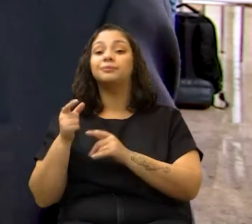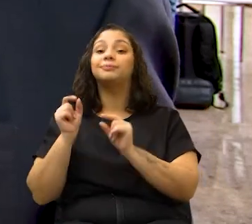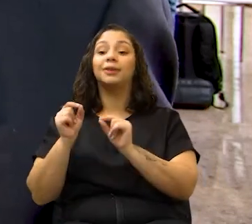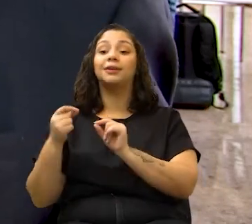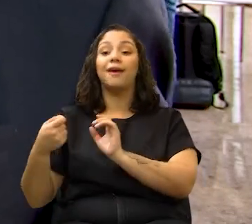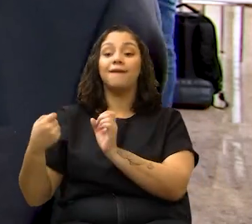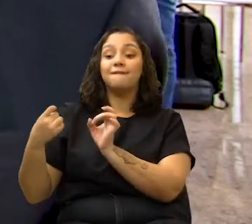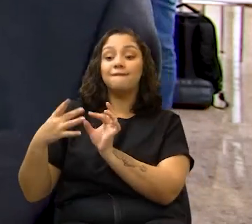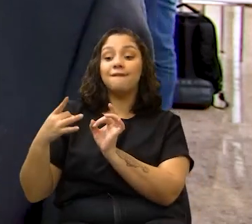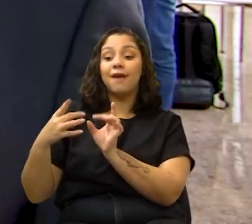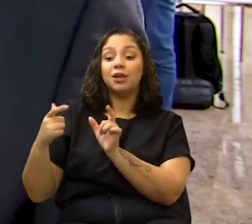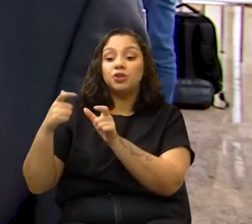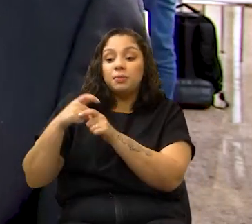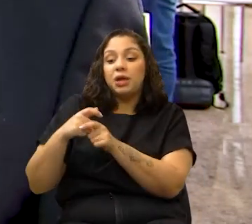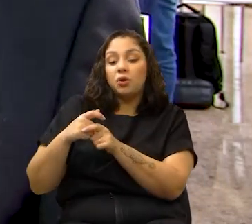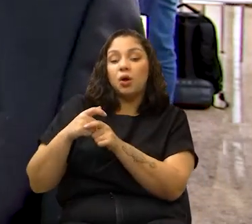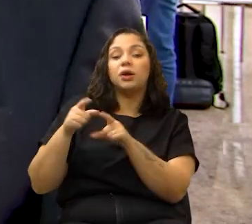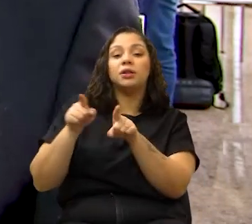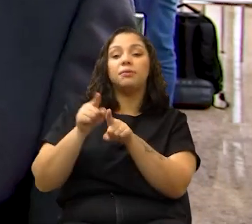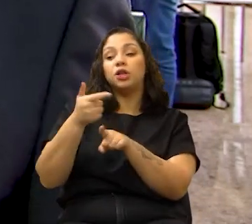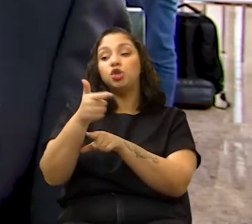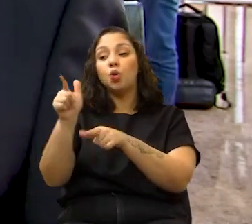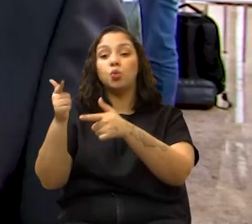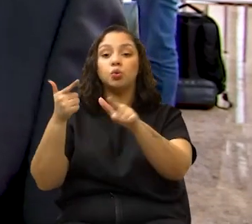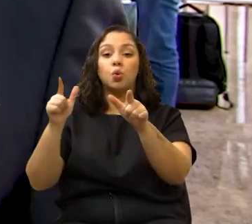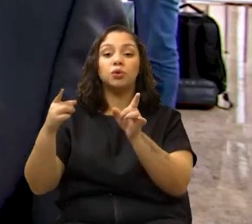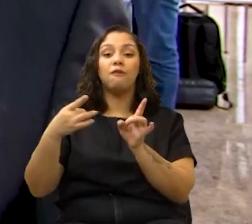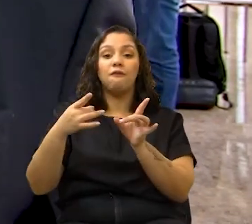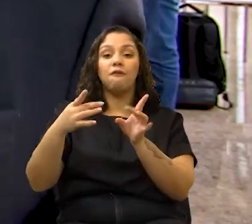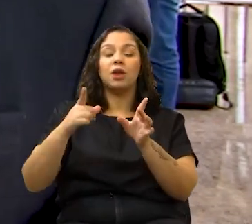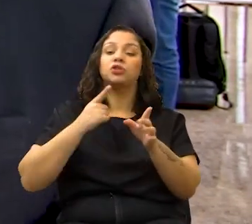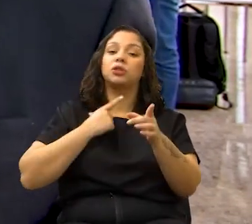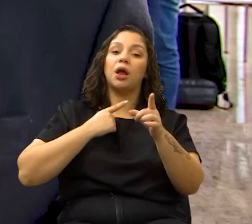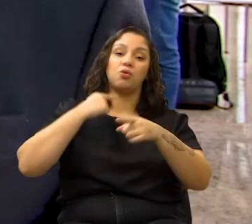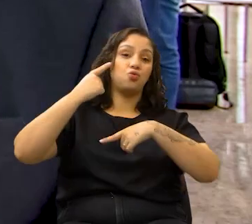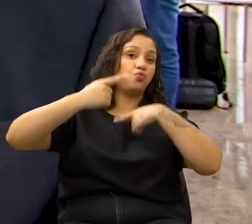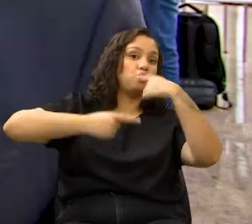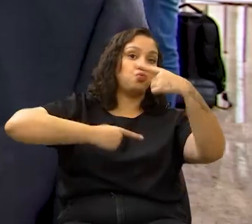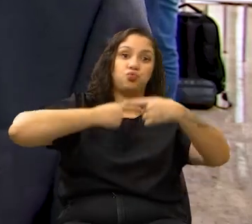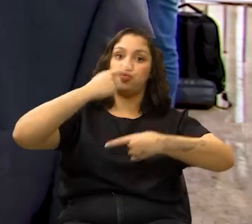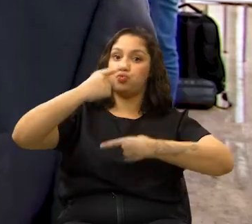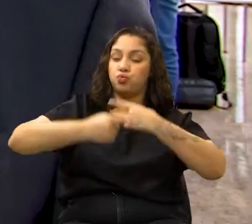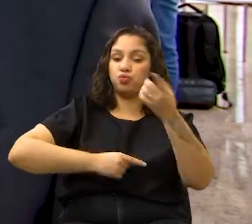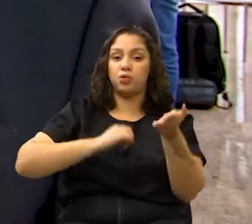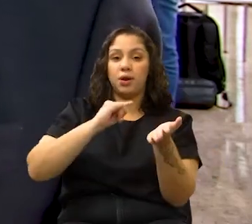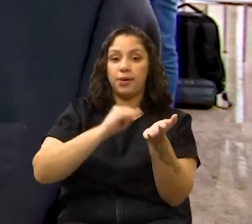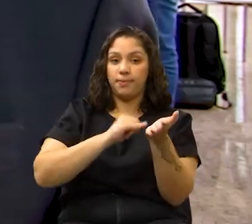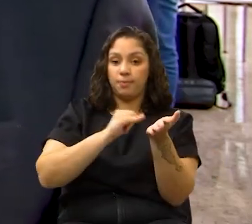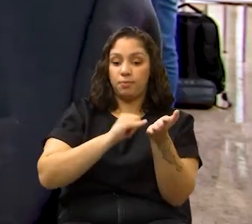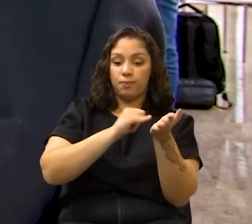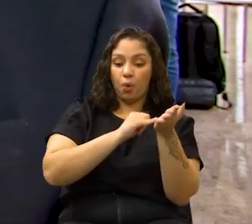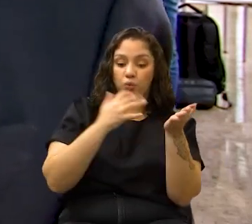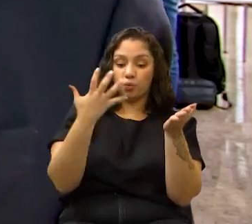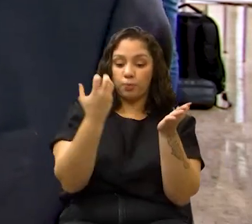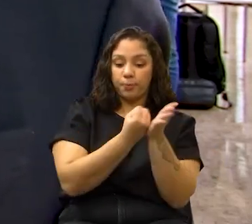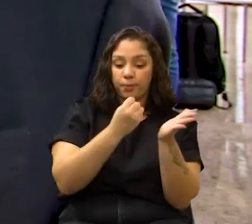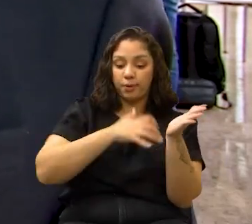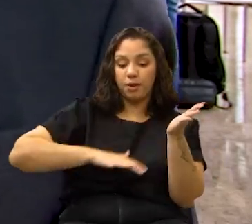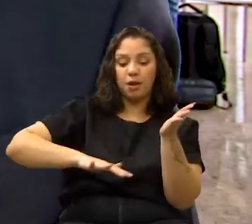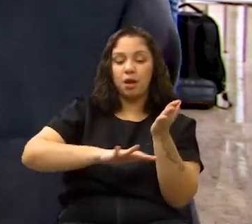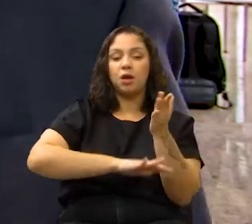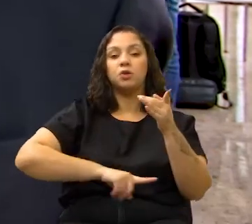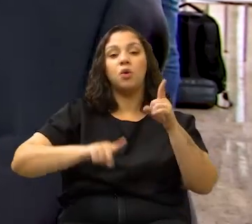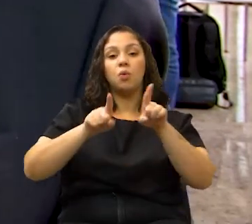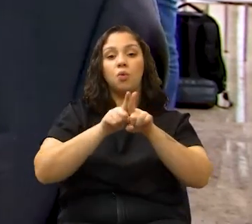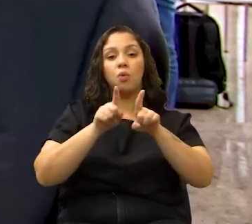menores, que compram também de outros fornecedores. Então tudo isso movimenta e melhora a arrecadação de impostos na região, a